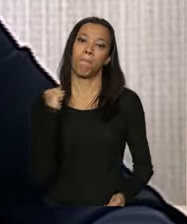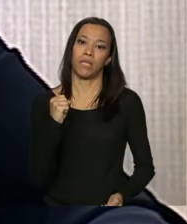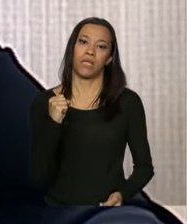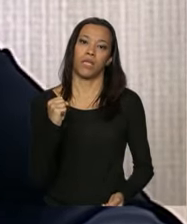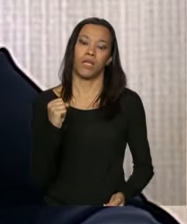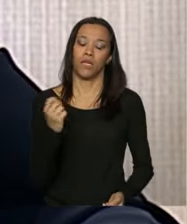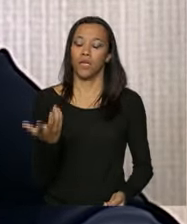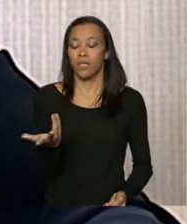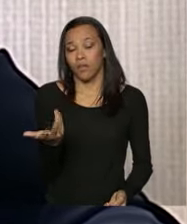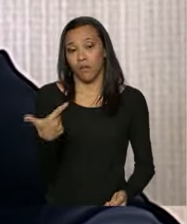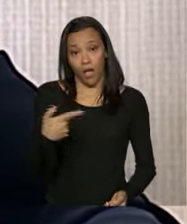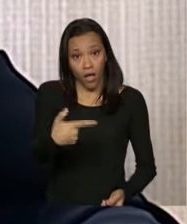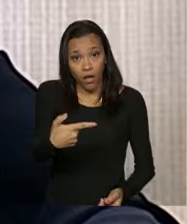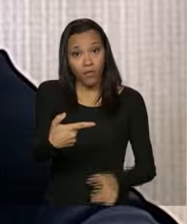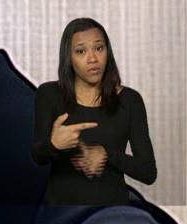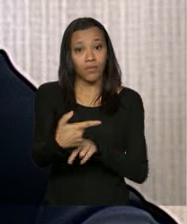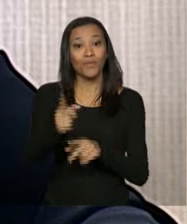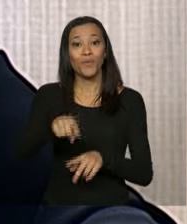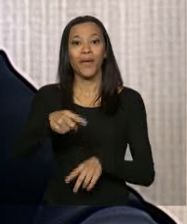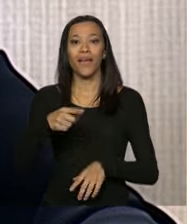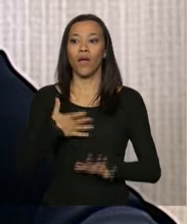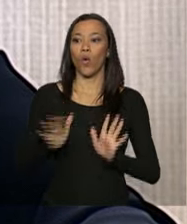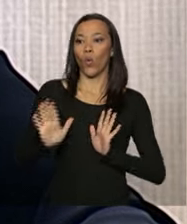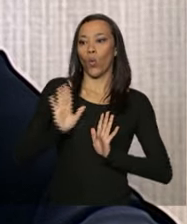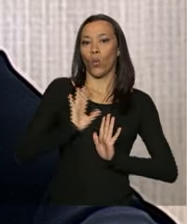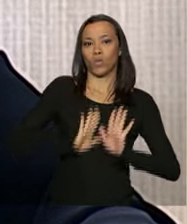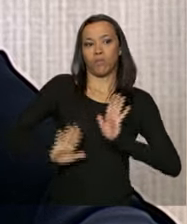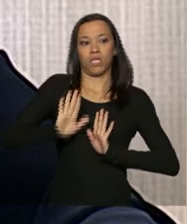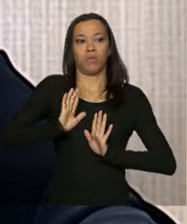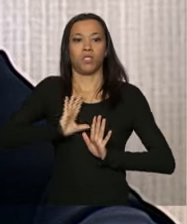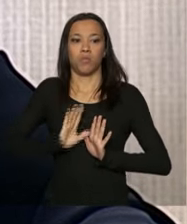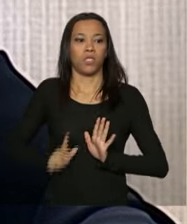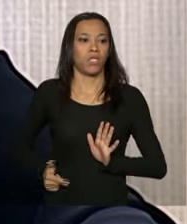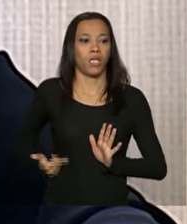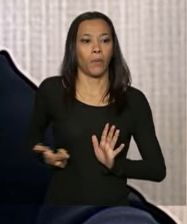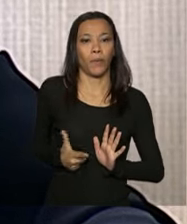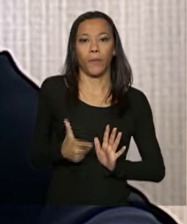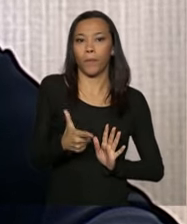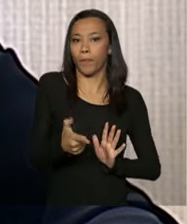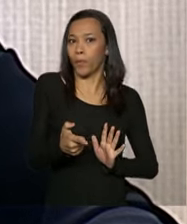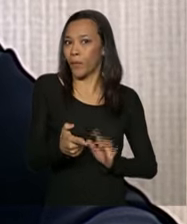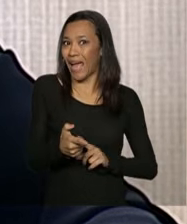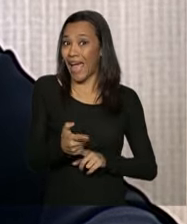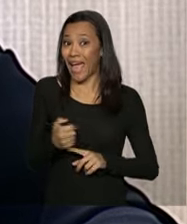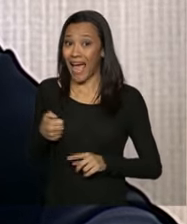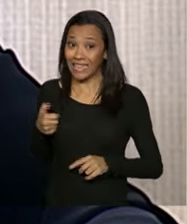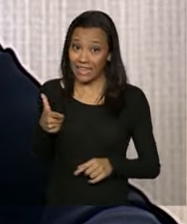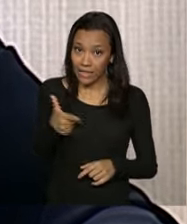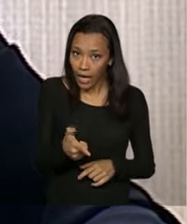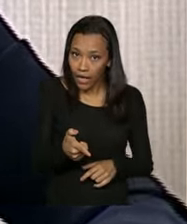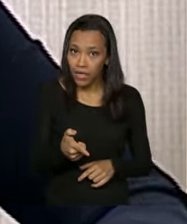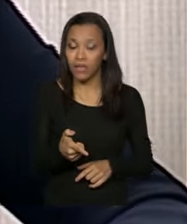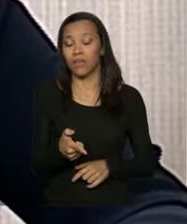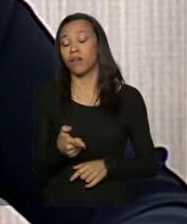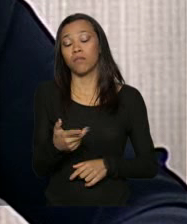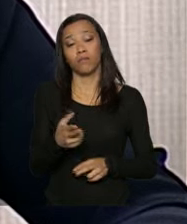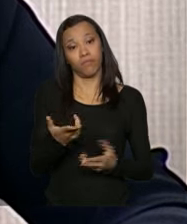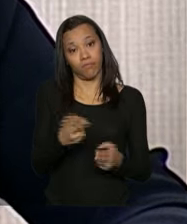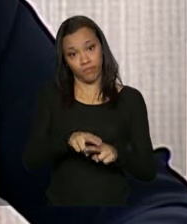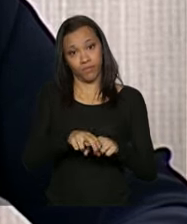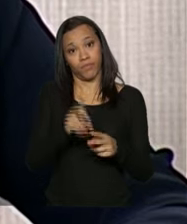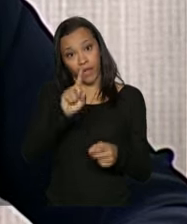arma não é instrumento de defesa, ela é instrumento de ataque. Porque